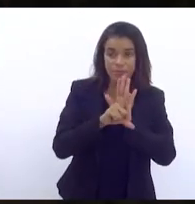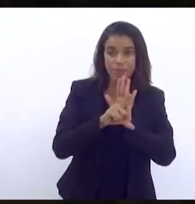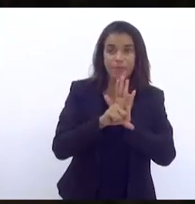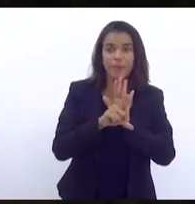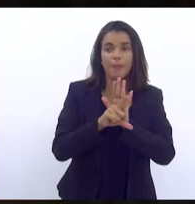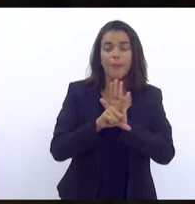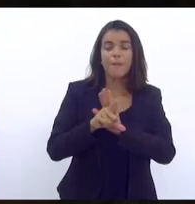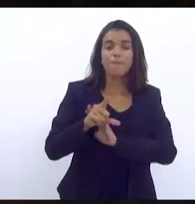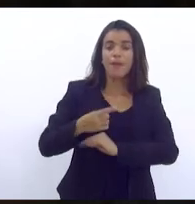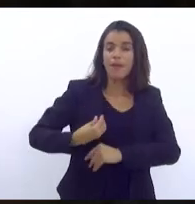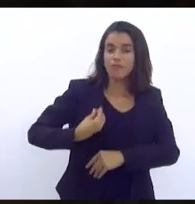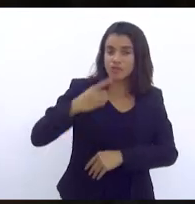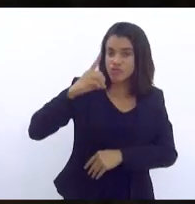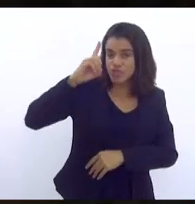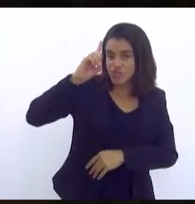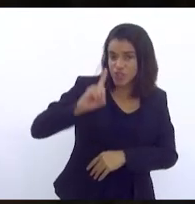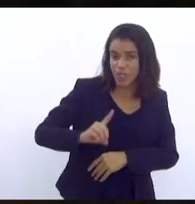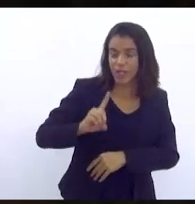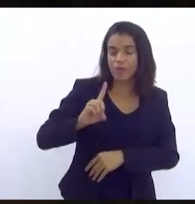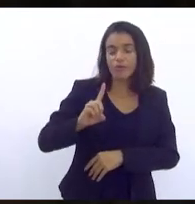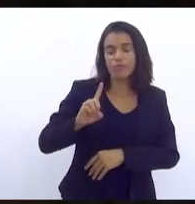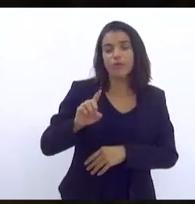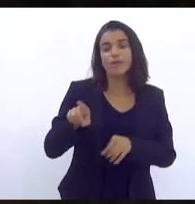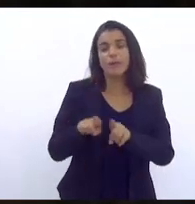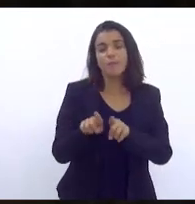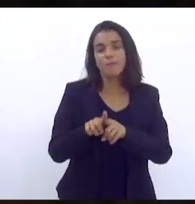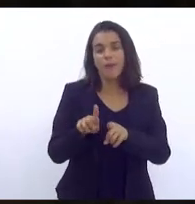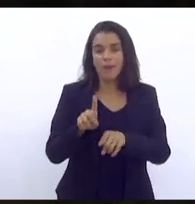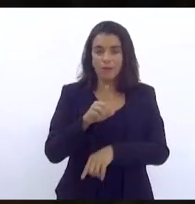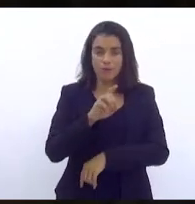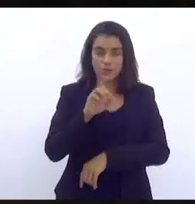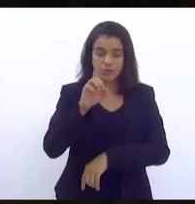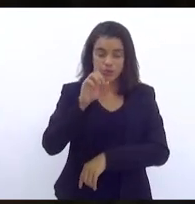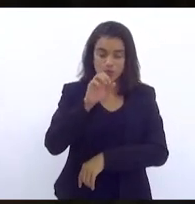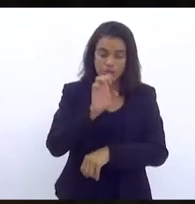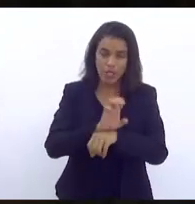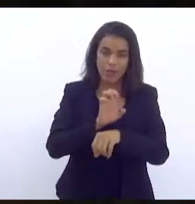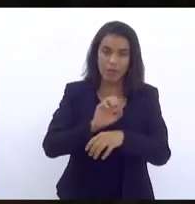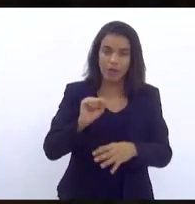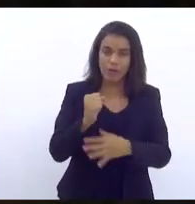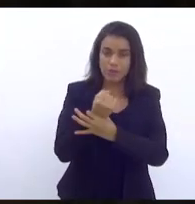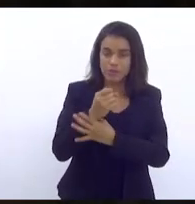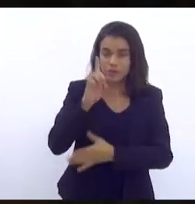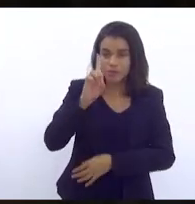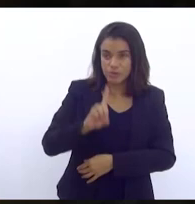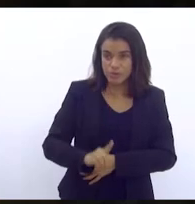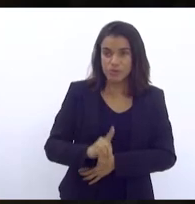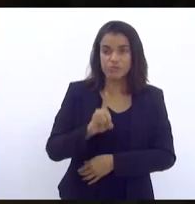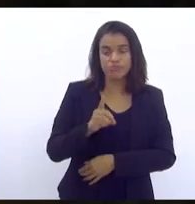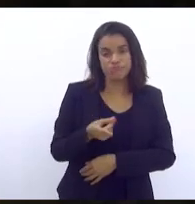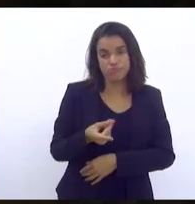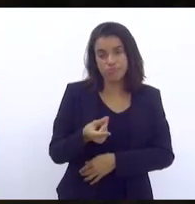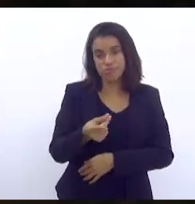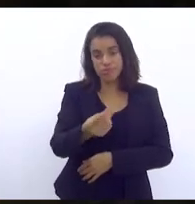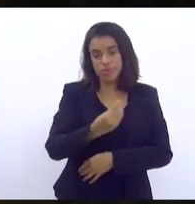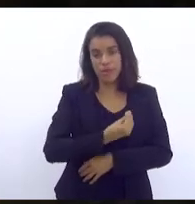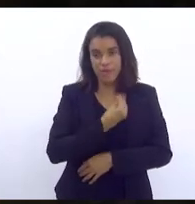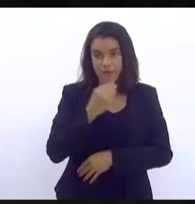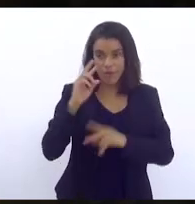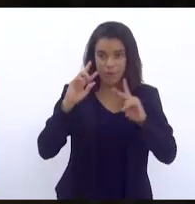Vital da água que obriga o estado a garantir esse mínimo de água possível para a perpetuação da vida